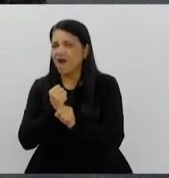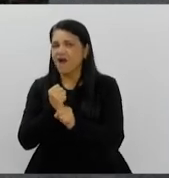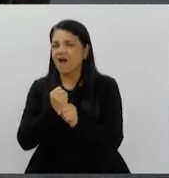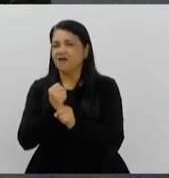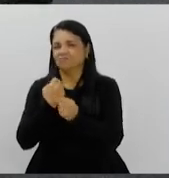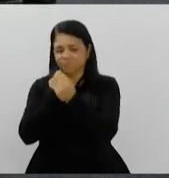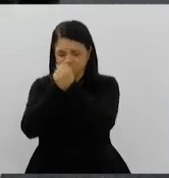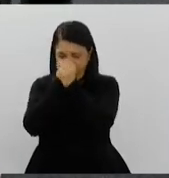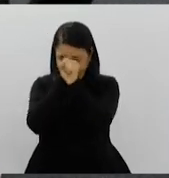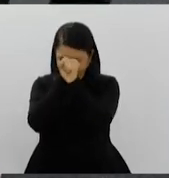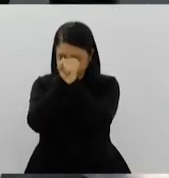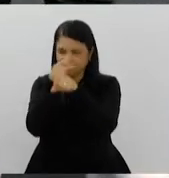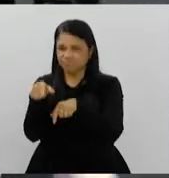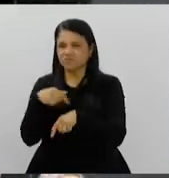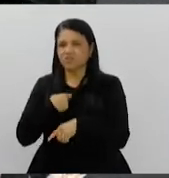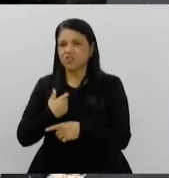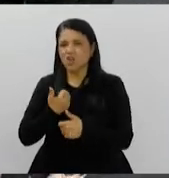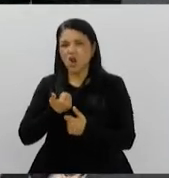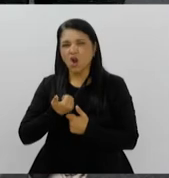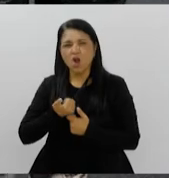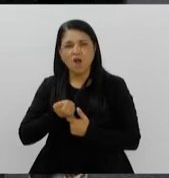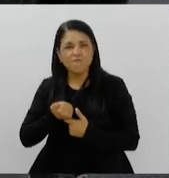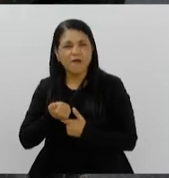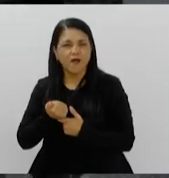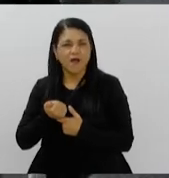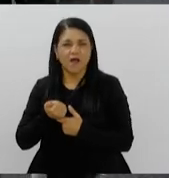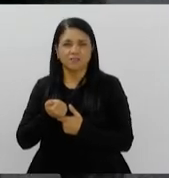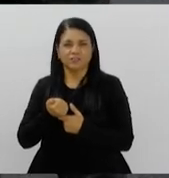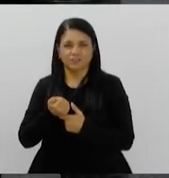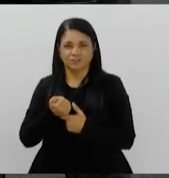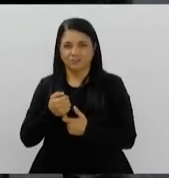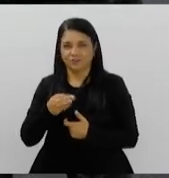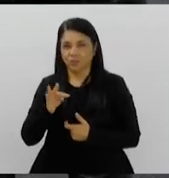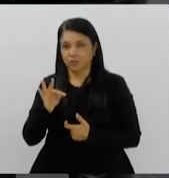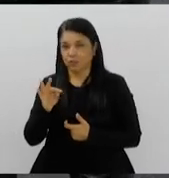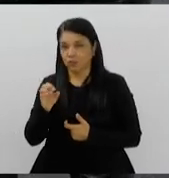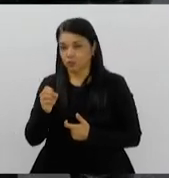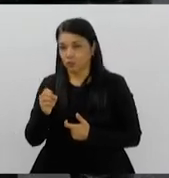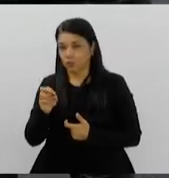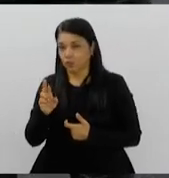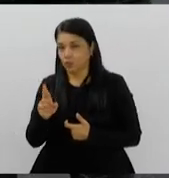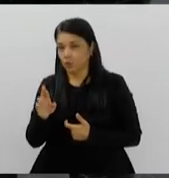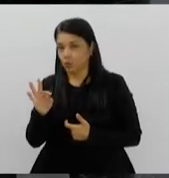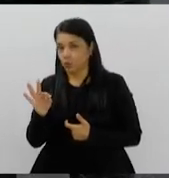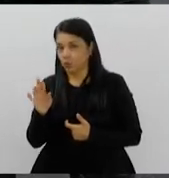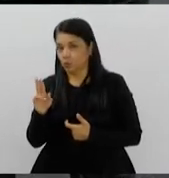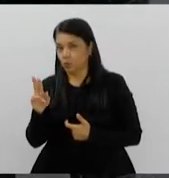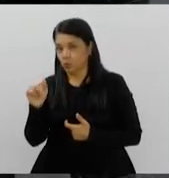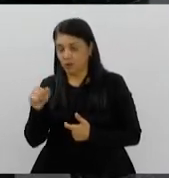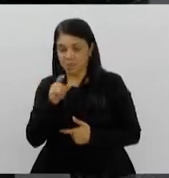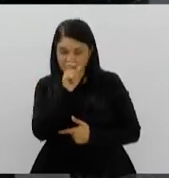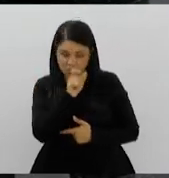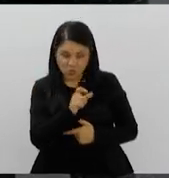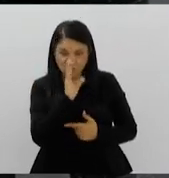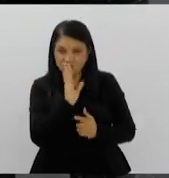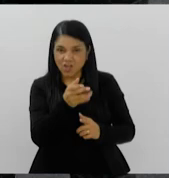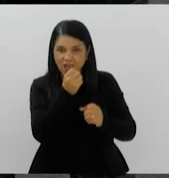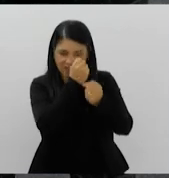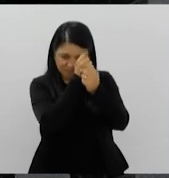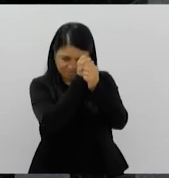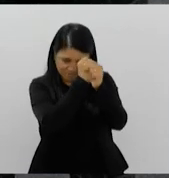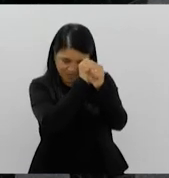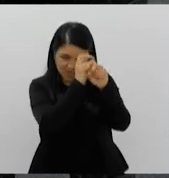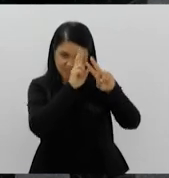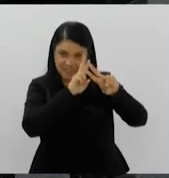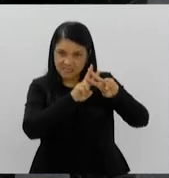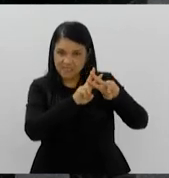é a coisa mais covarde que existe, a tortura. Você pega uma pessoa que já está aprisionada, que está desarmada, que está